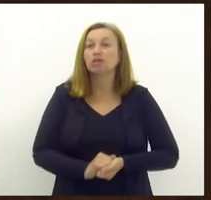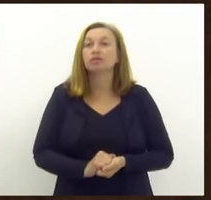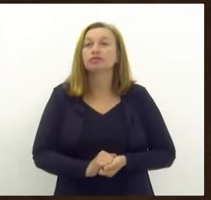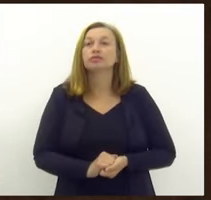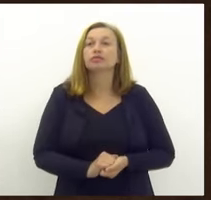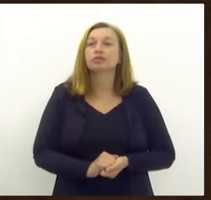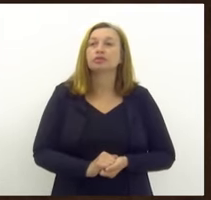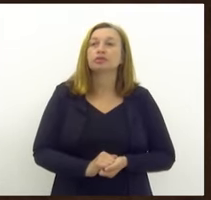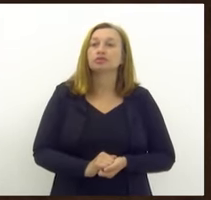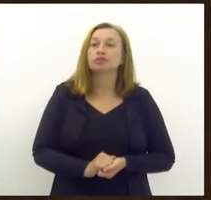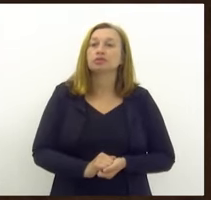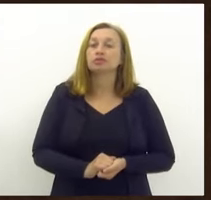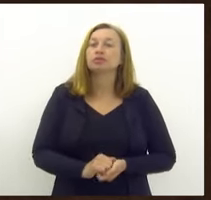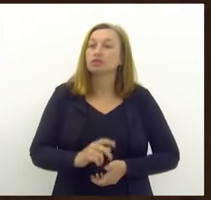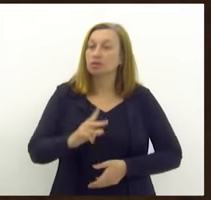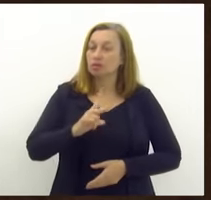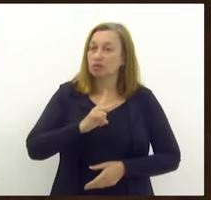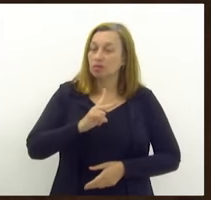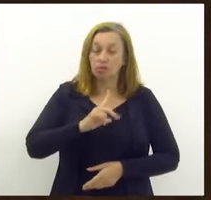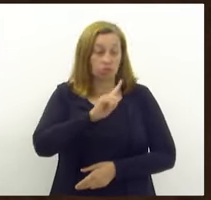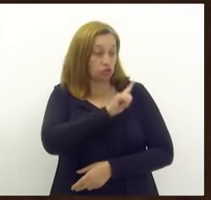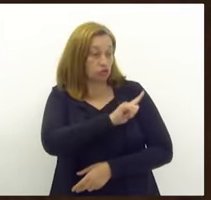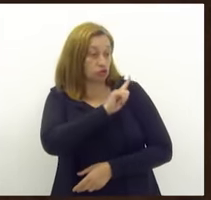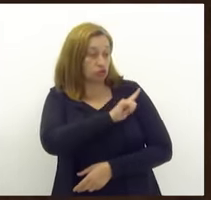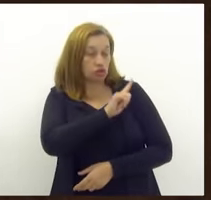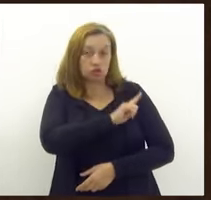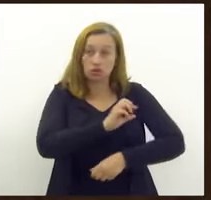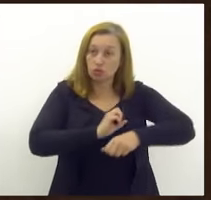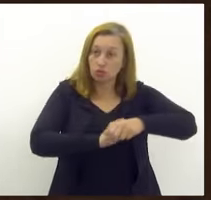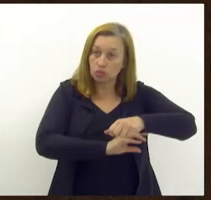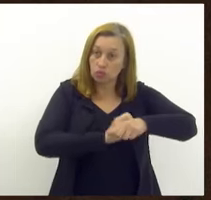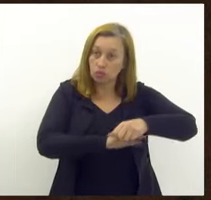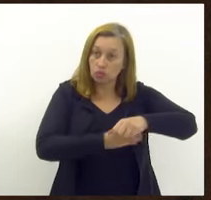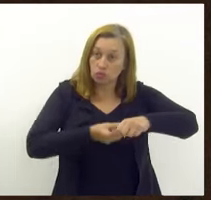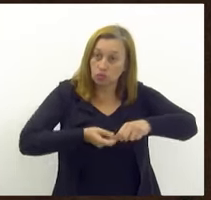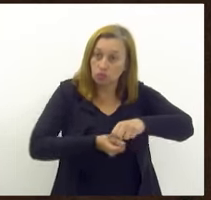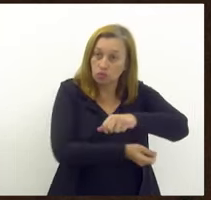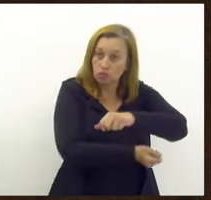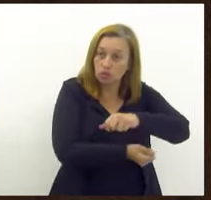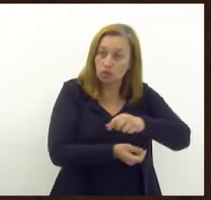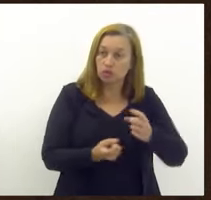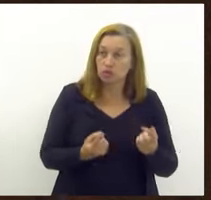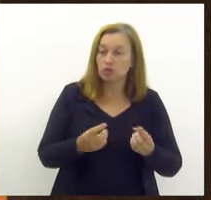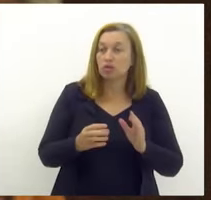democrático da própria gestão desses Fundos por conta disso parecer